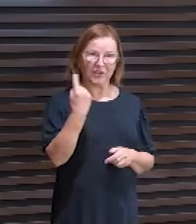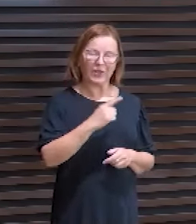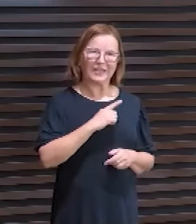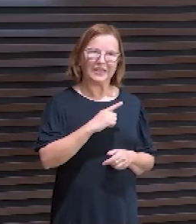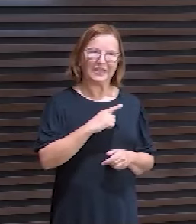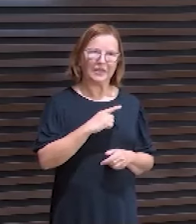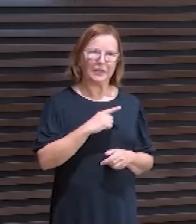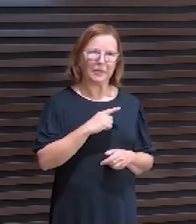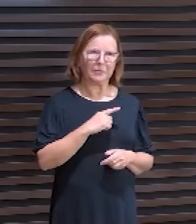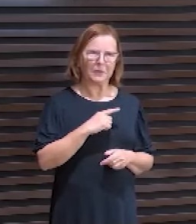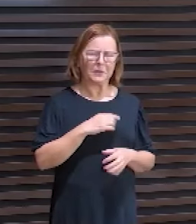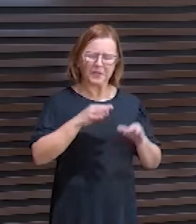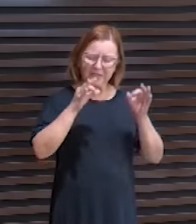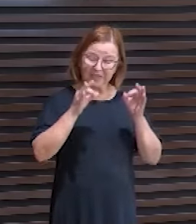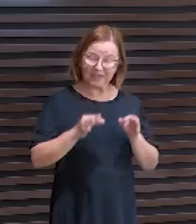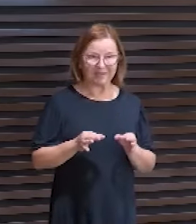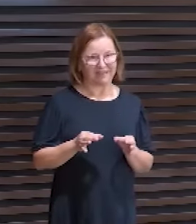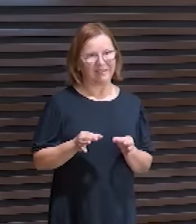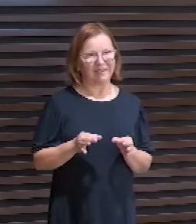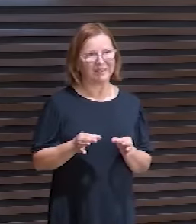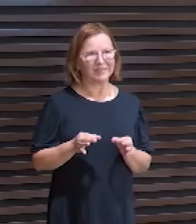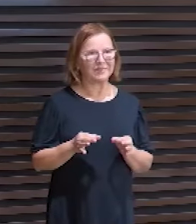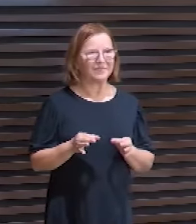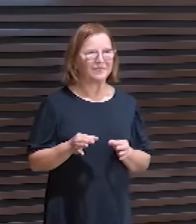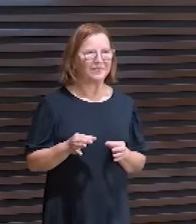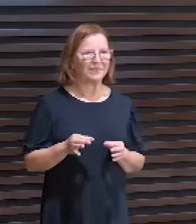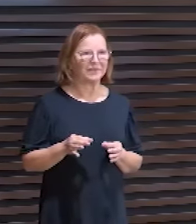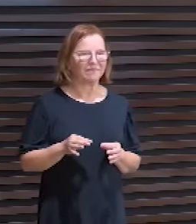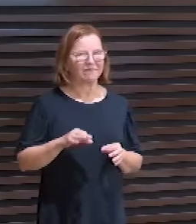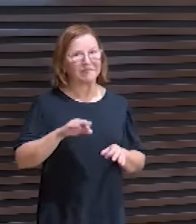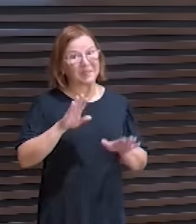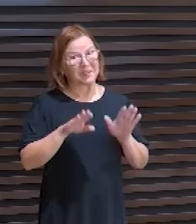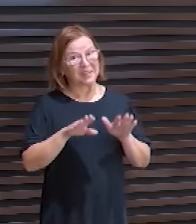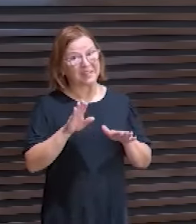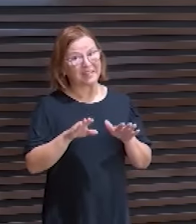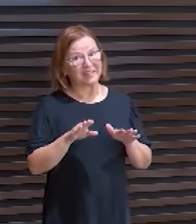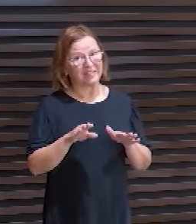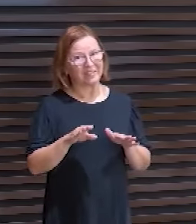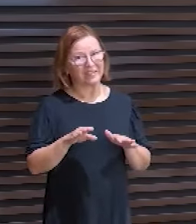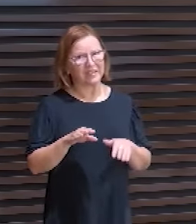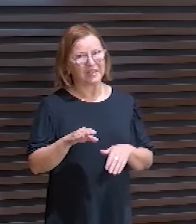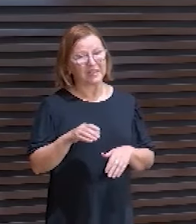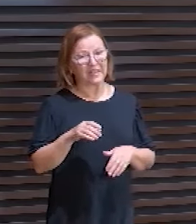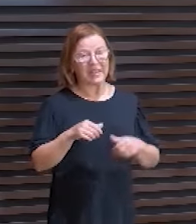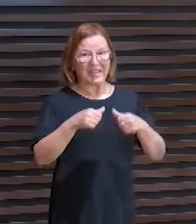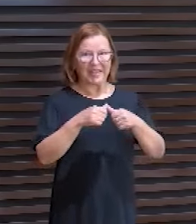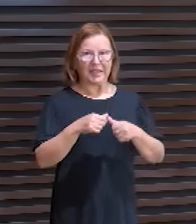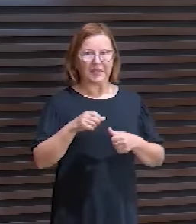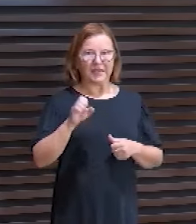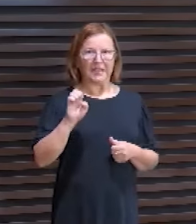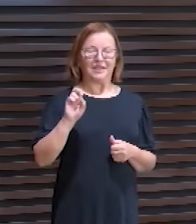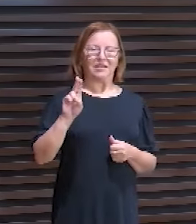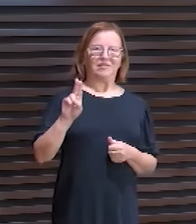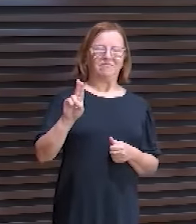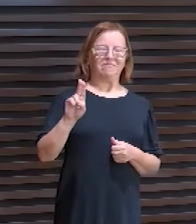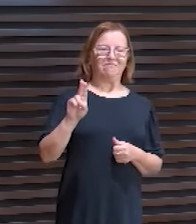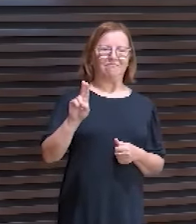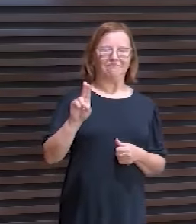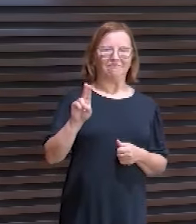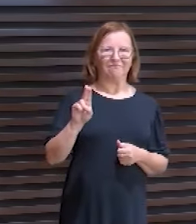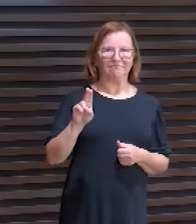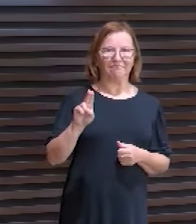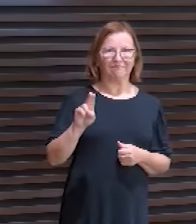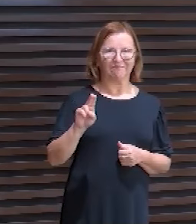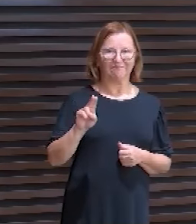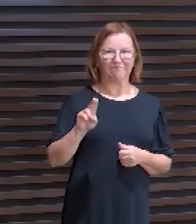essa convicção de que muitas vezes esse eu esse